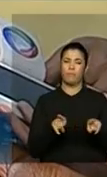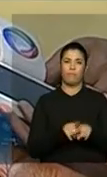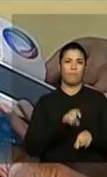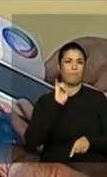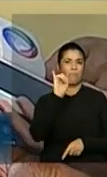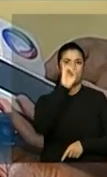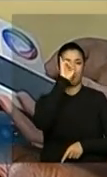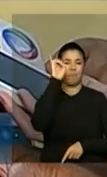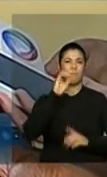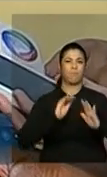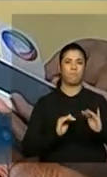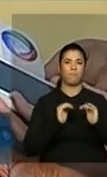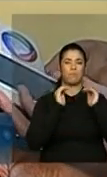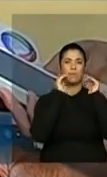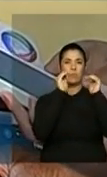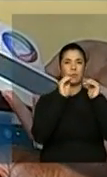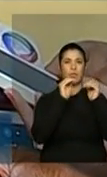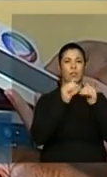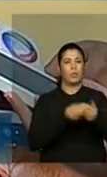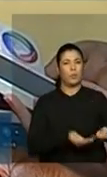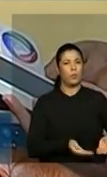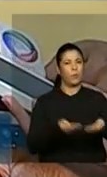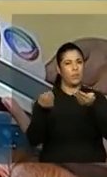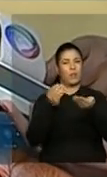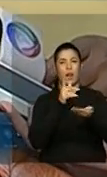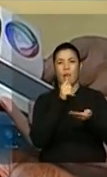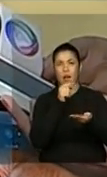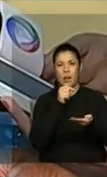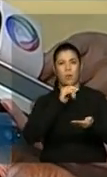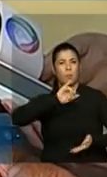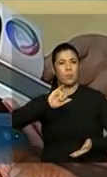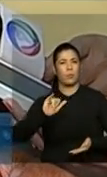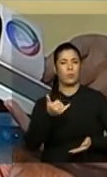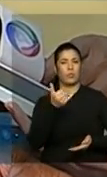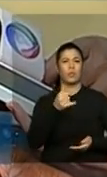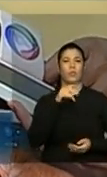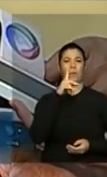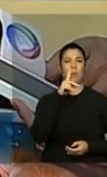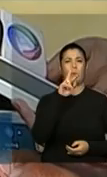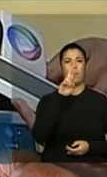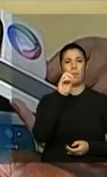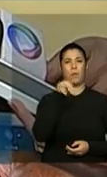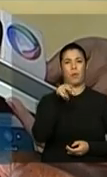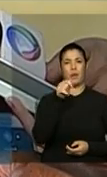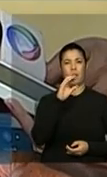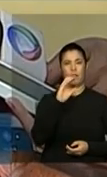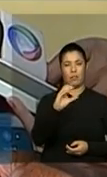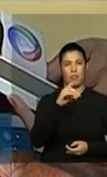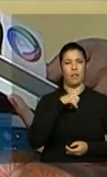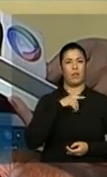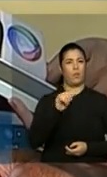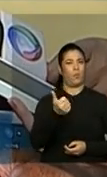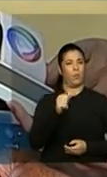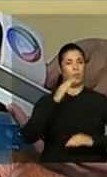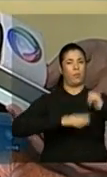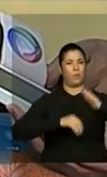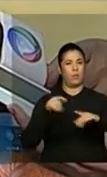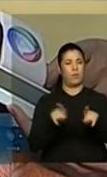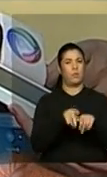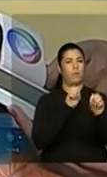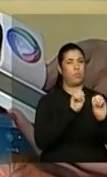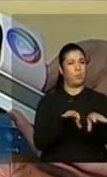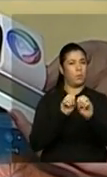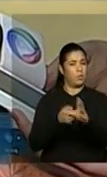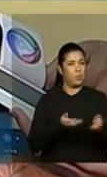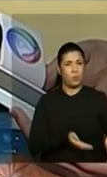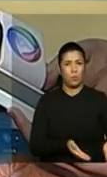ativo, né? Levar água, levar oportunidades, levar Pronatec, levar qualificação profissional, educação e